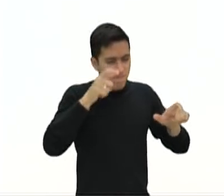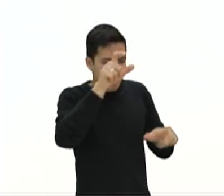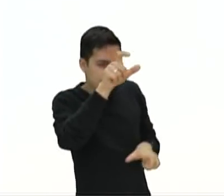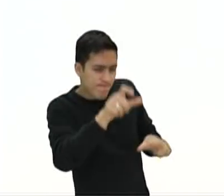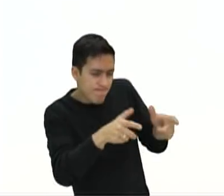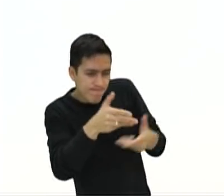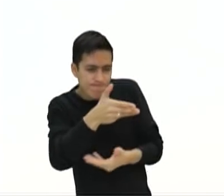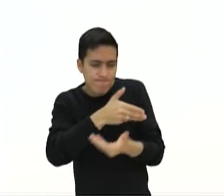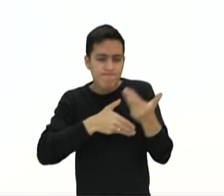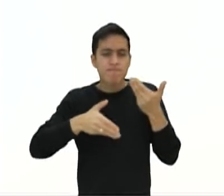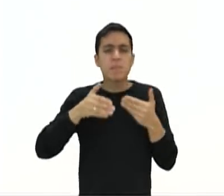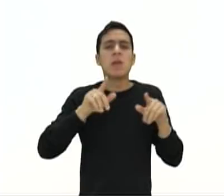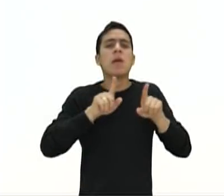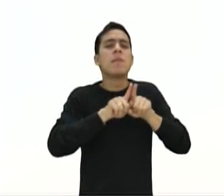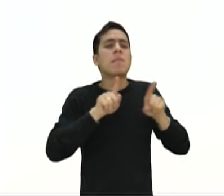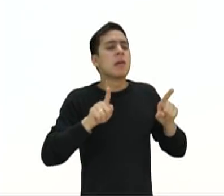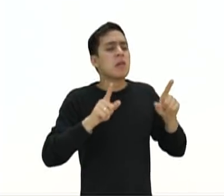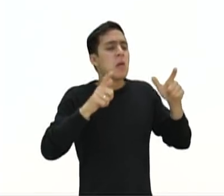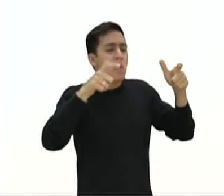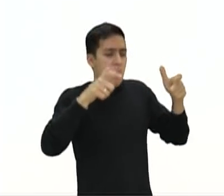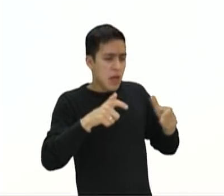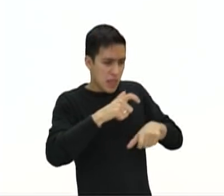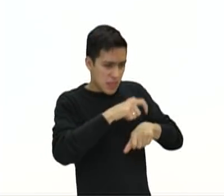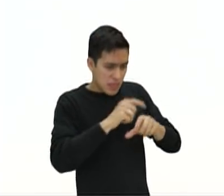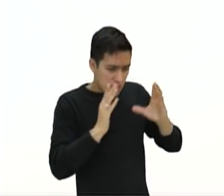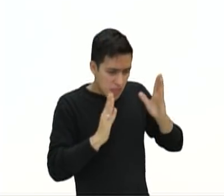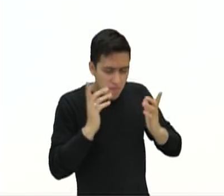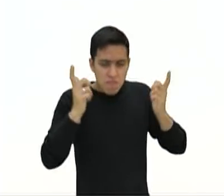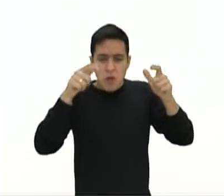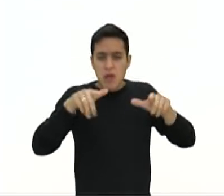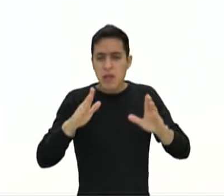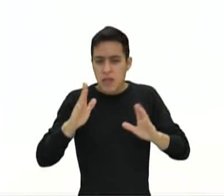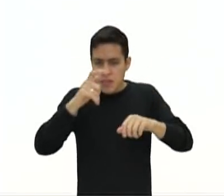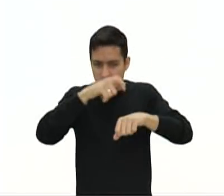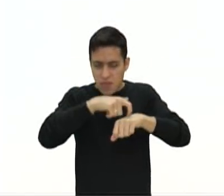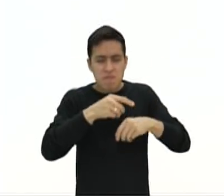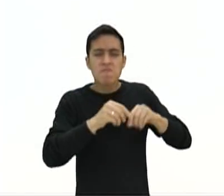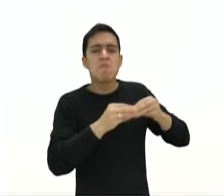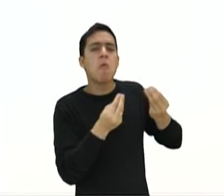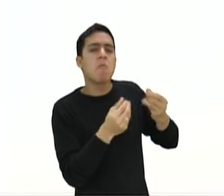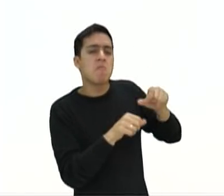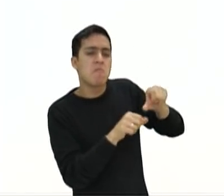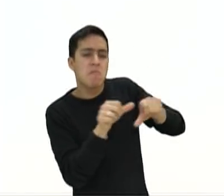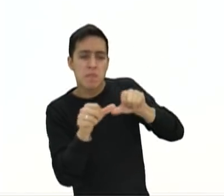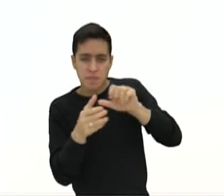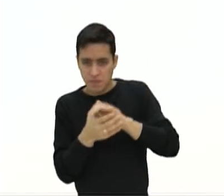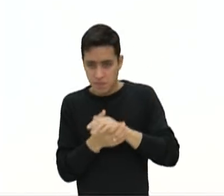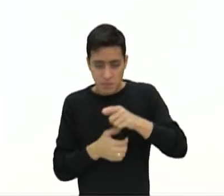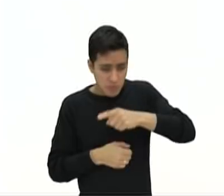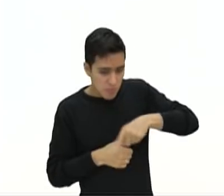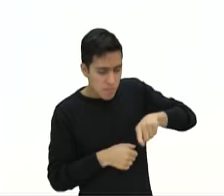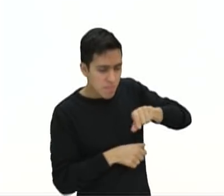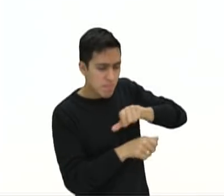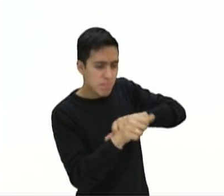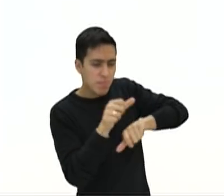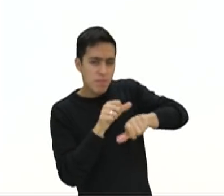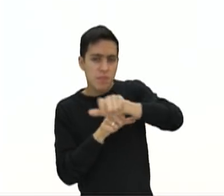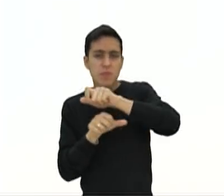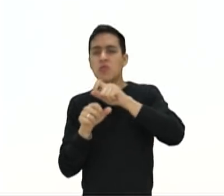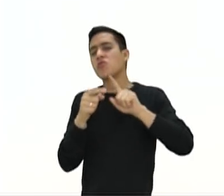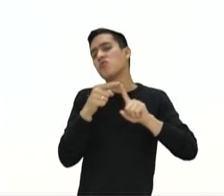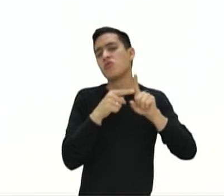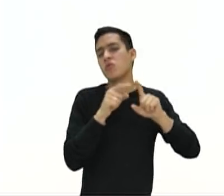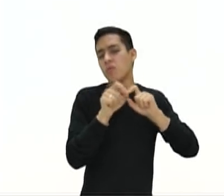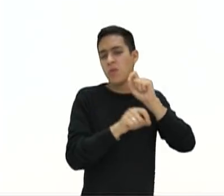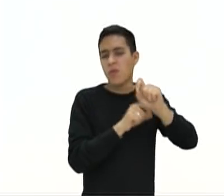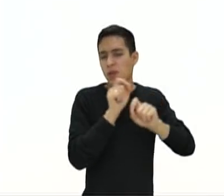uso desses lugares em diferentes tempos. Analisar as modificações das paisagens por diferentes